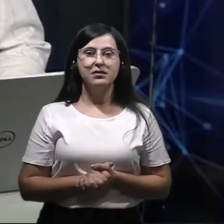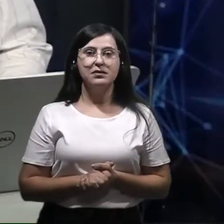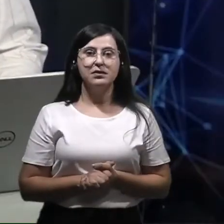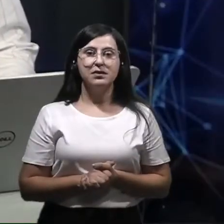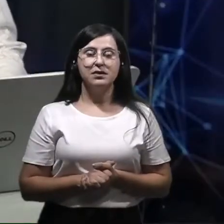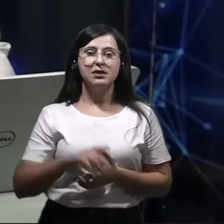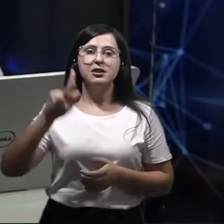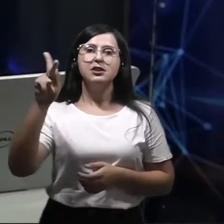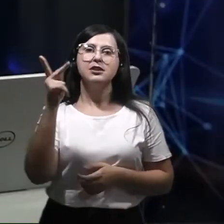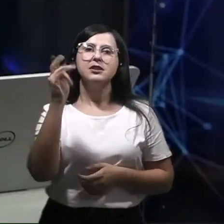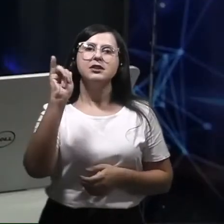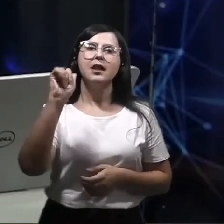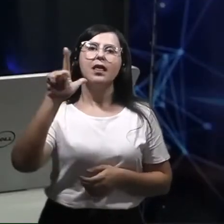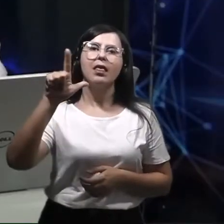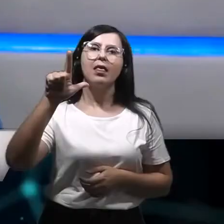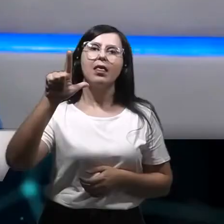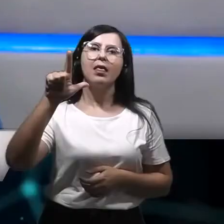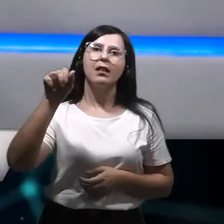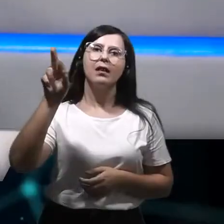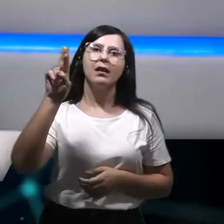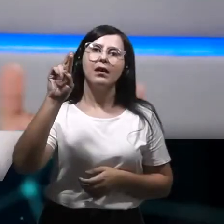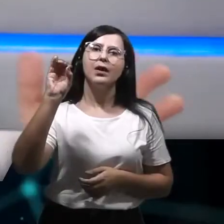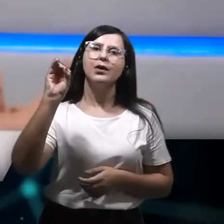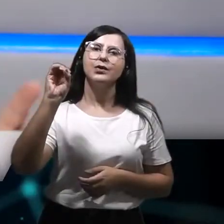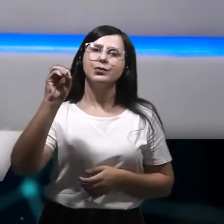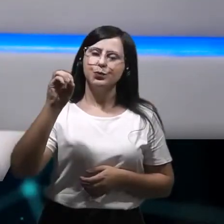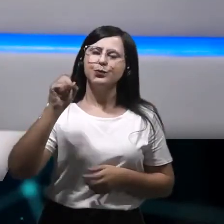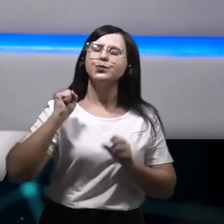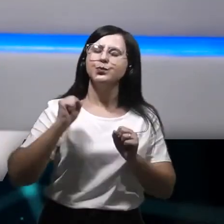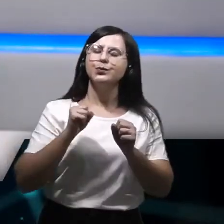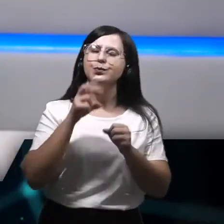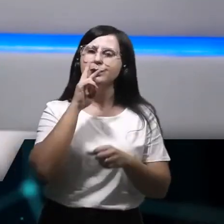Candidato Hilário, tem um tempo de 1 minuto e meio para a resposta.